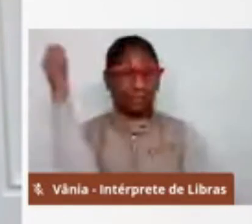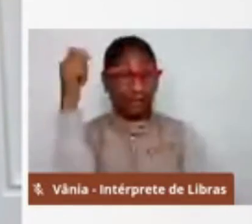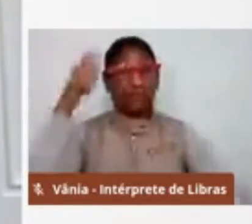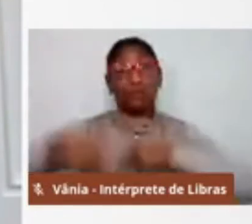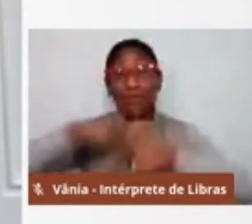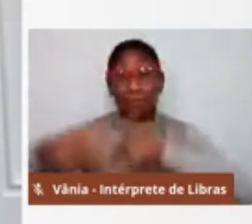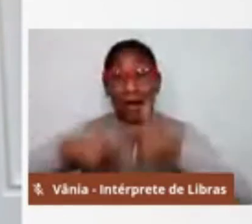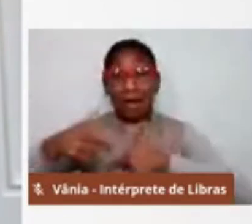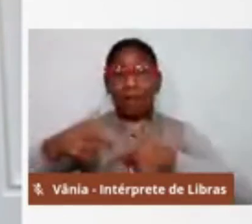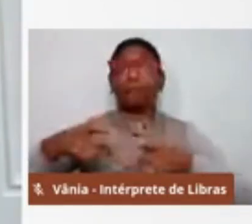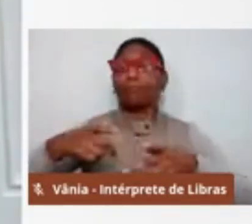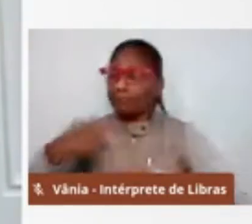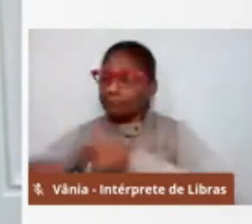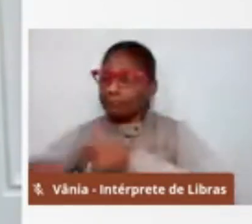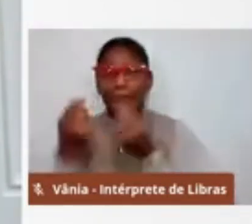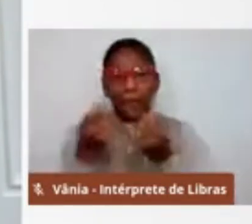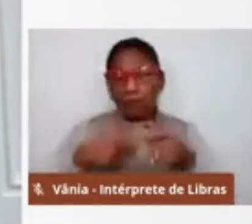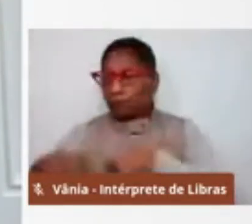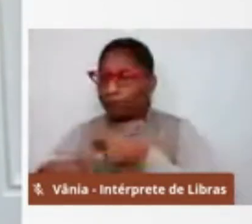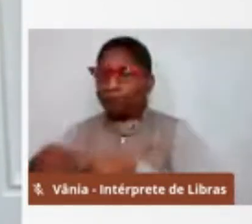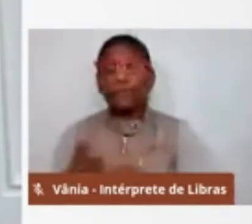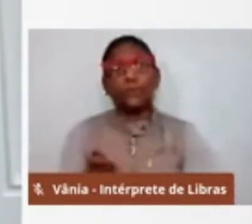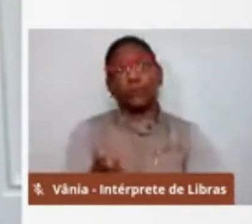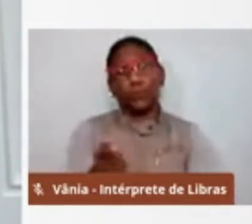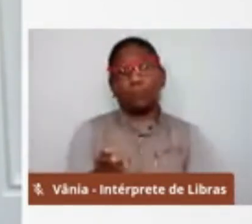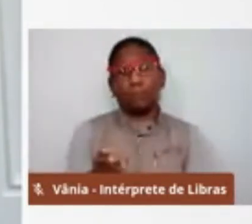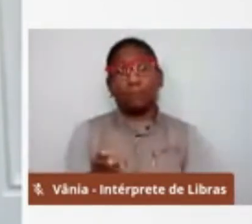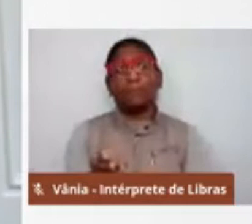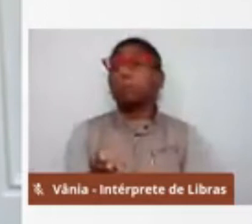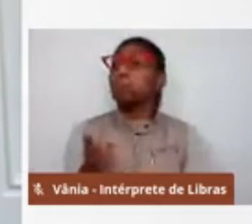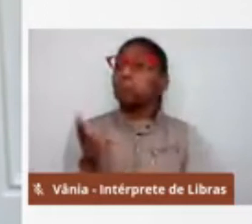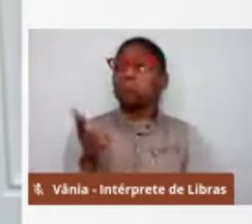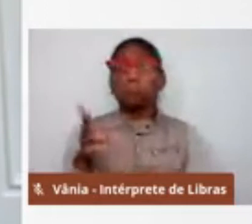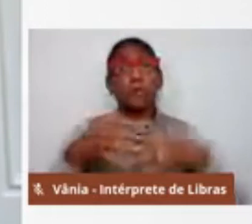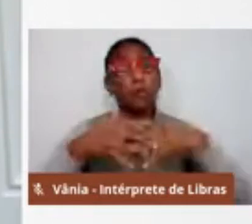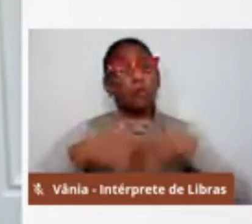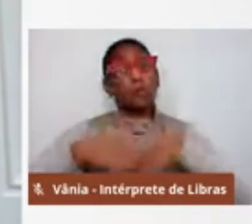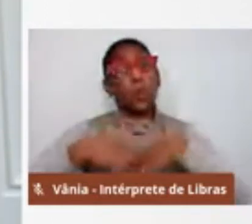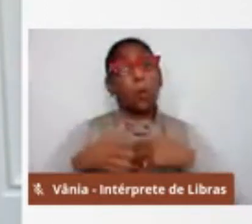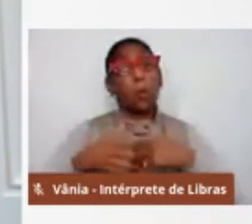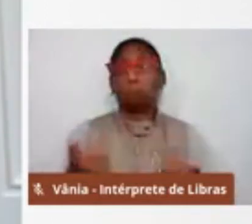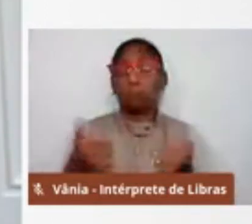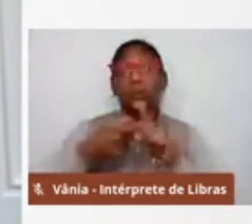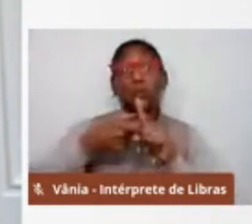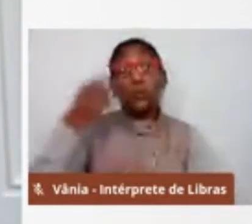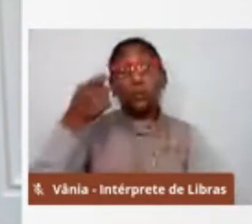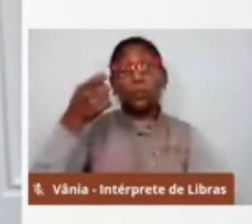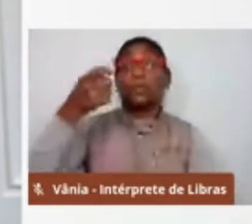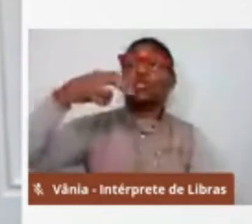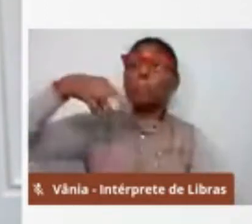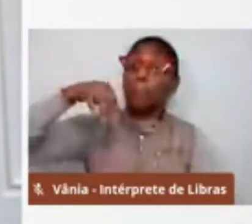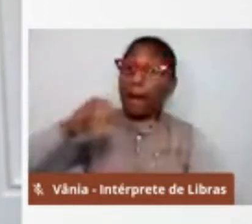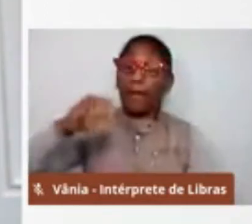atividades, né, a maior parte das atividades, inclusive do comércio, ao longo do mês de maio, do mês